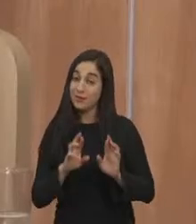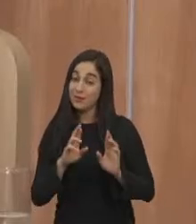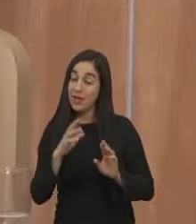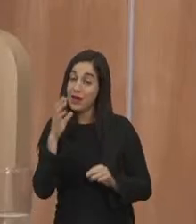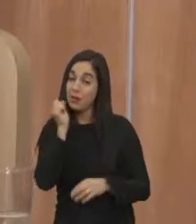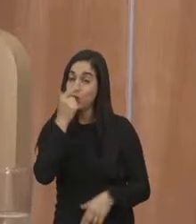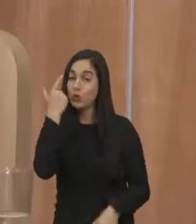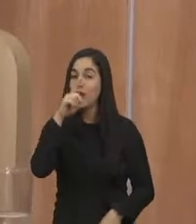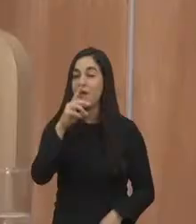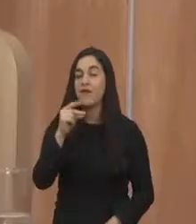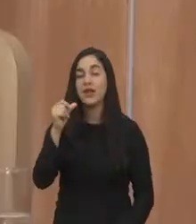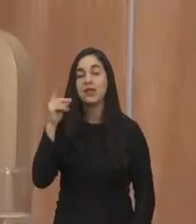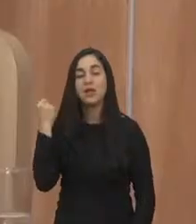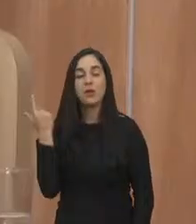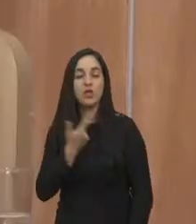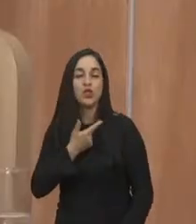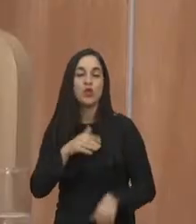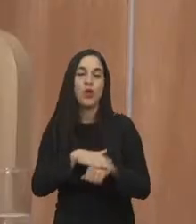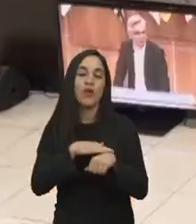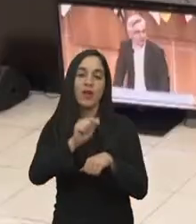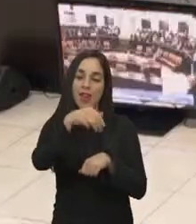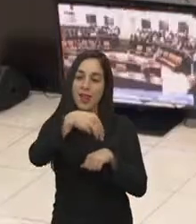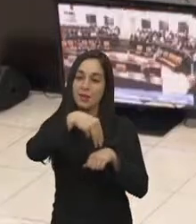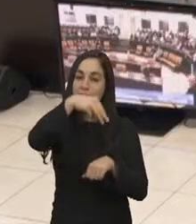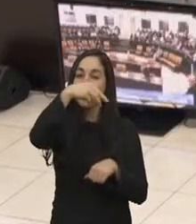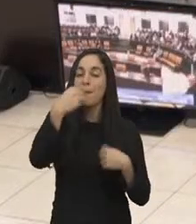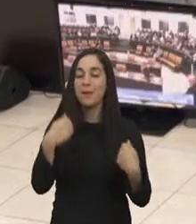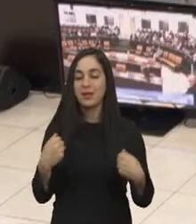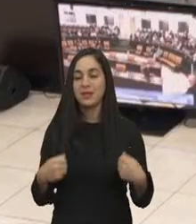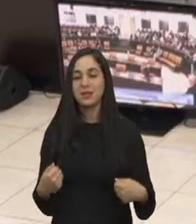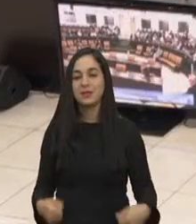que a gente tem falado desse mestrado. Tem que sair.